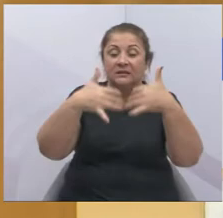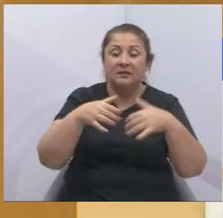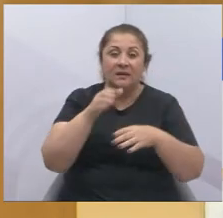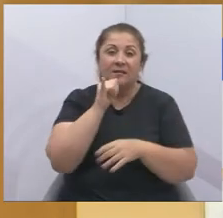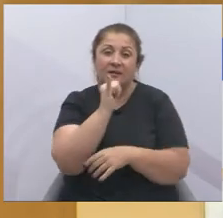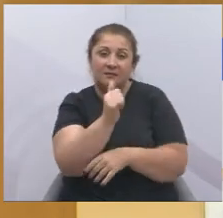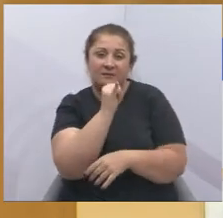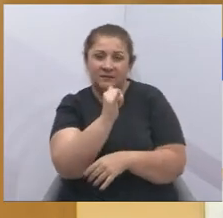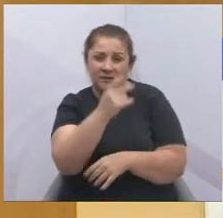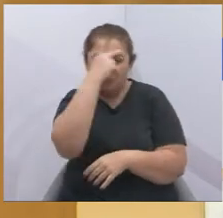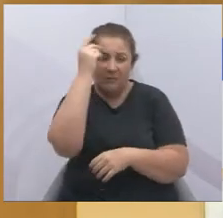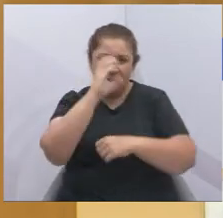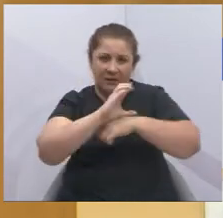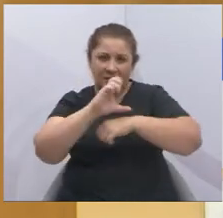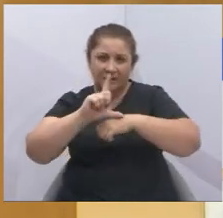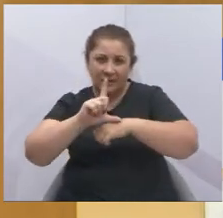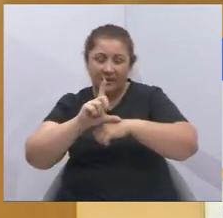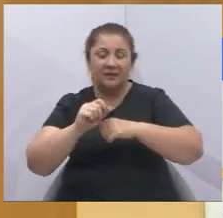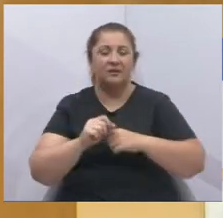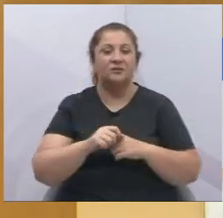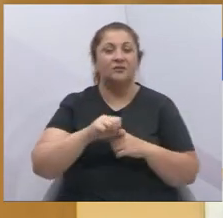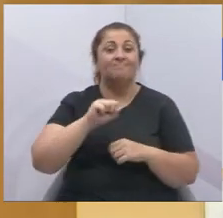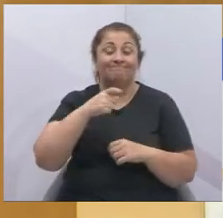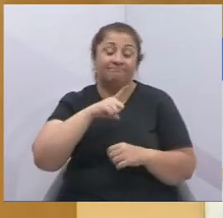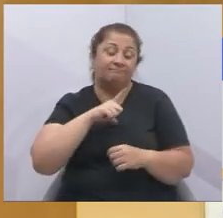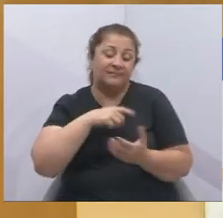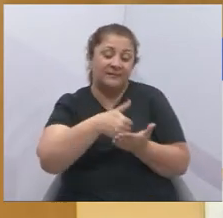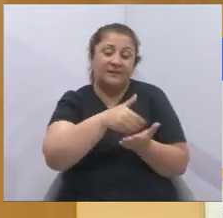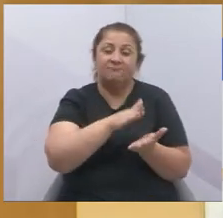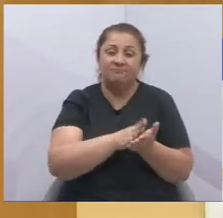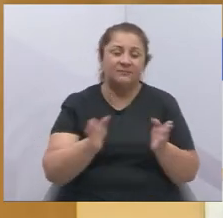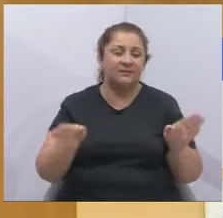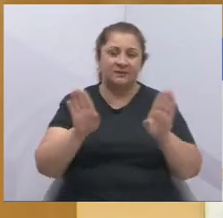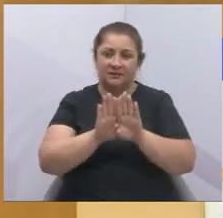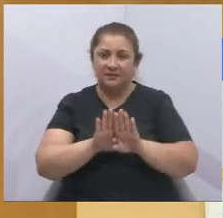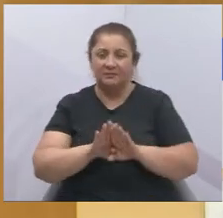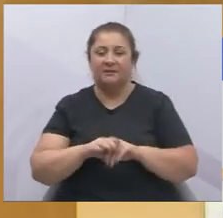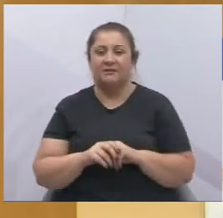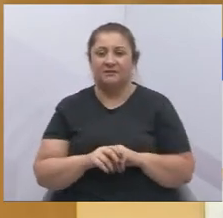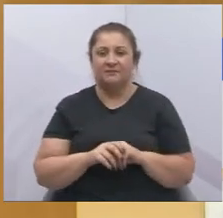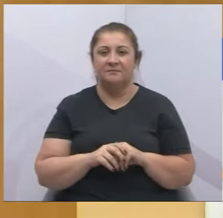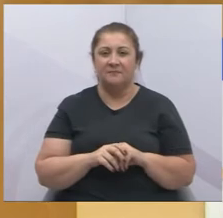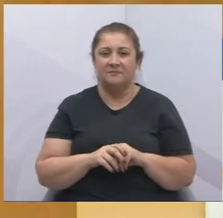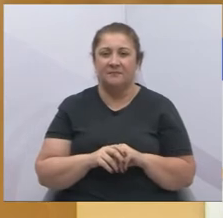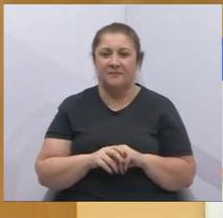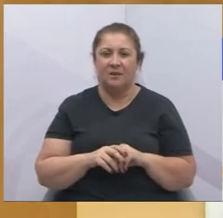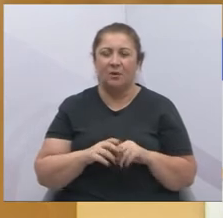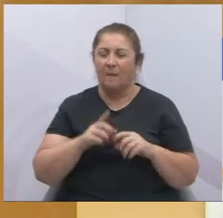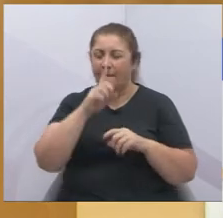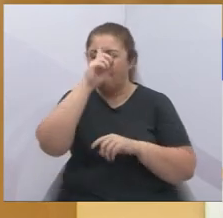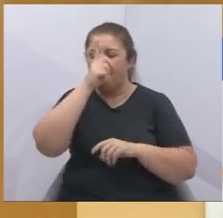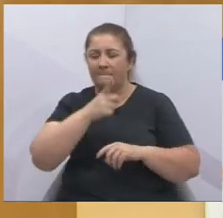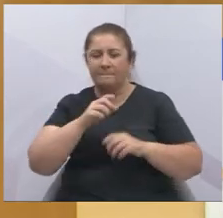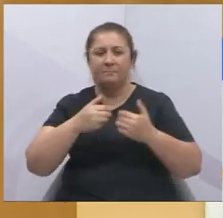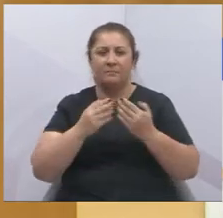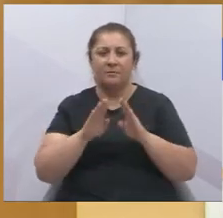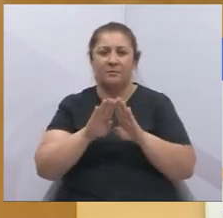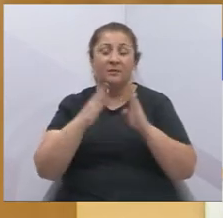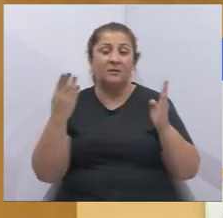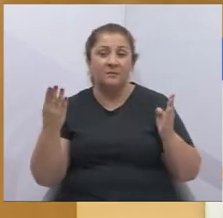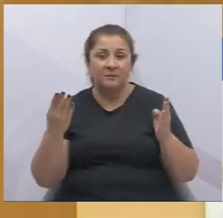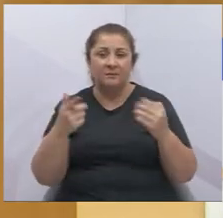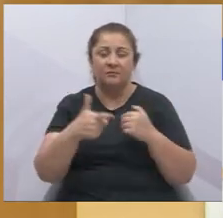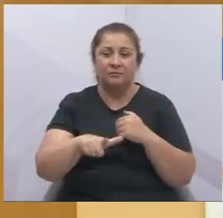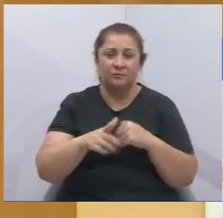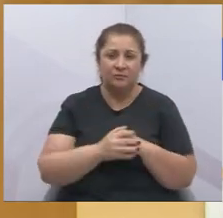clientes, estabelece as sanções de multa, interdições de estabelecimento, cassações de licença de funcionamento e proibição deles